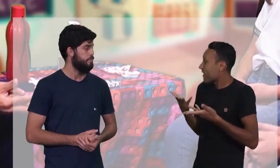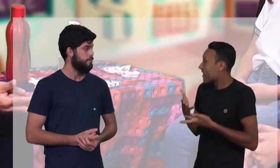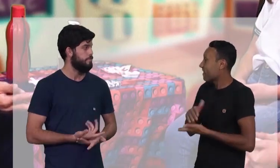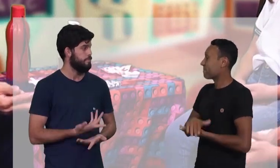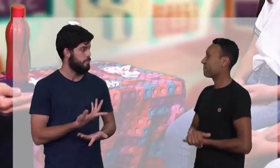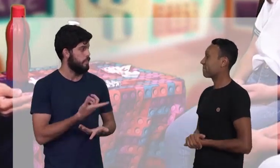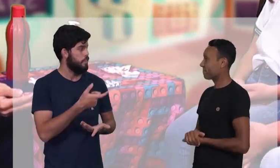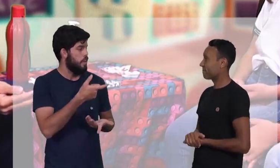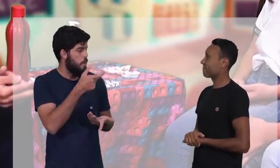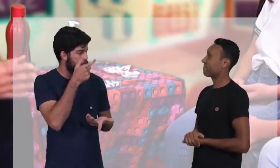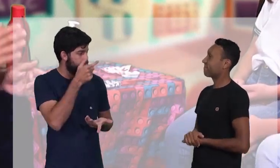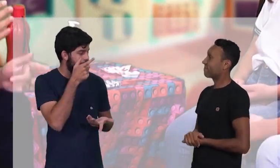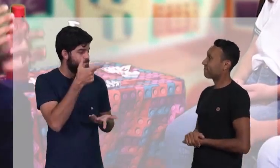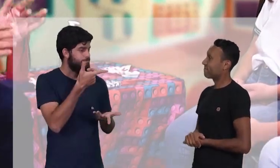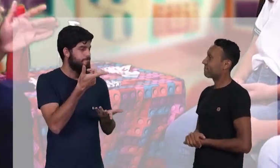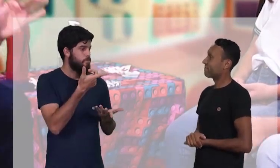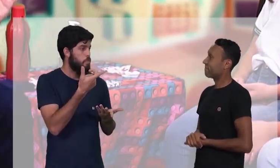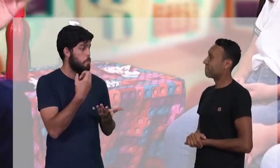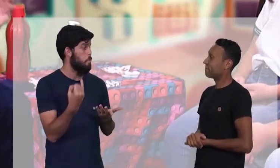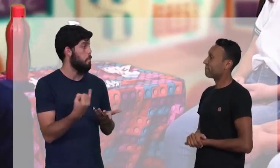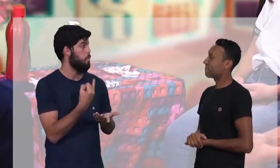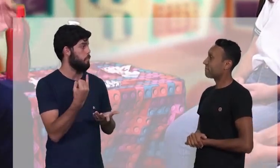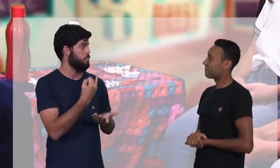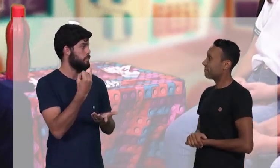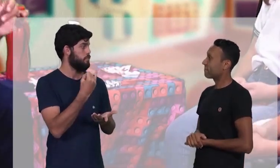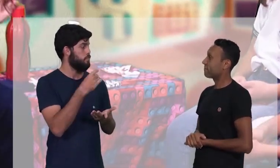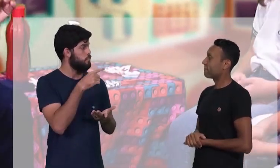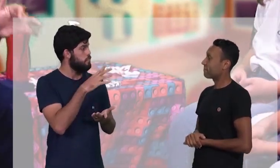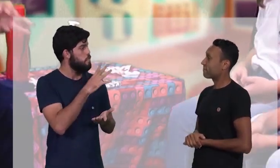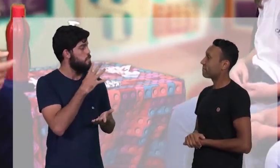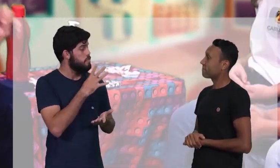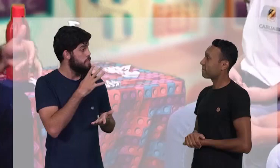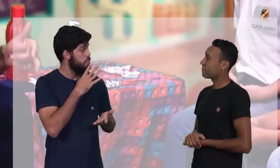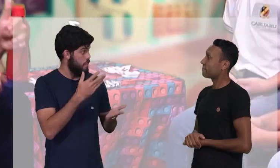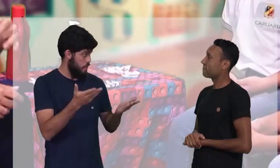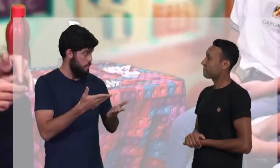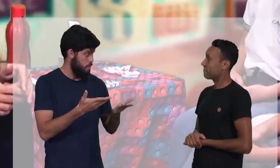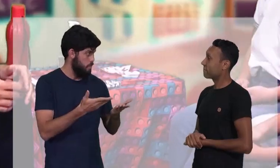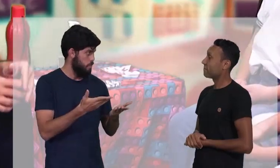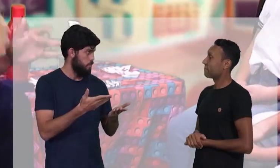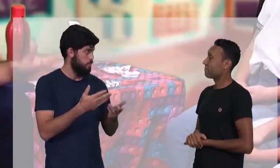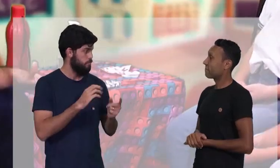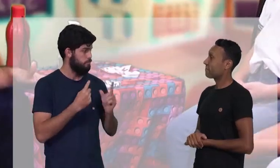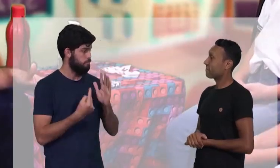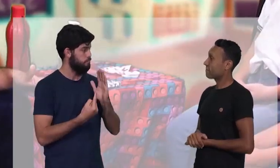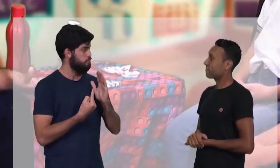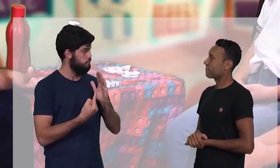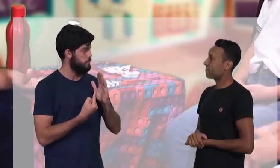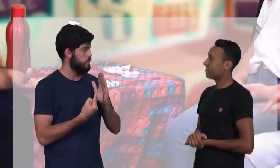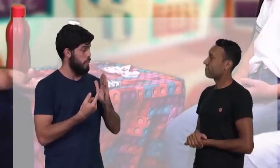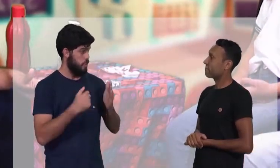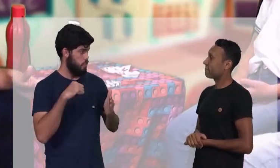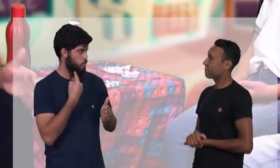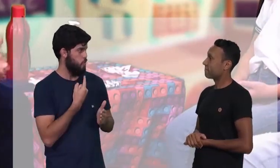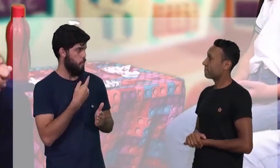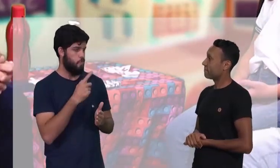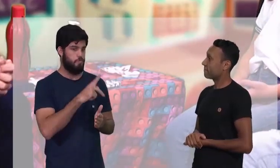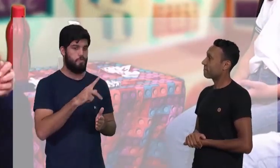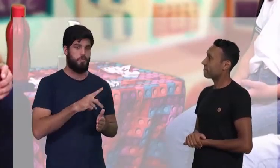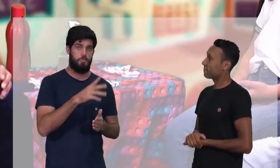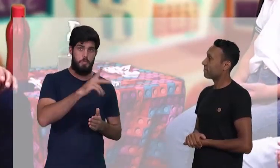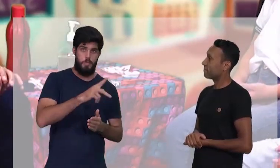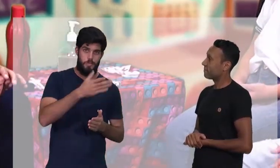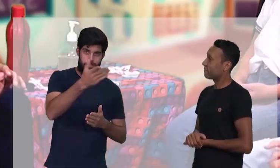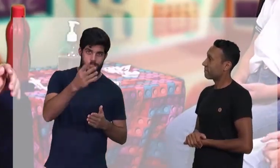Nossa, então olha a importância, né, de vocês estão se conhecendo agora, mesmo na quarentena, com... E a gente, professor, professores que